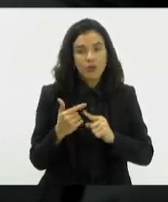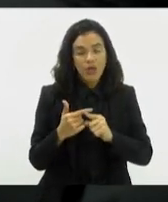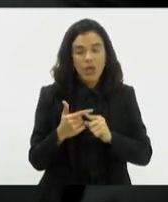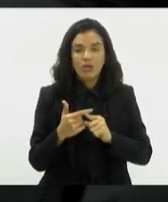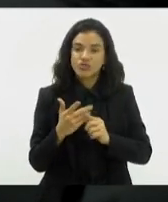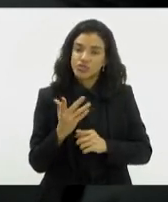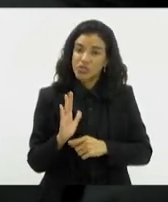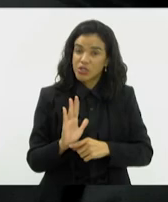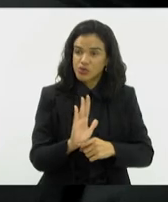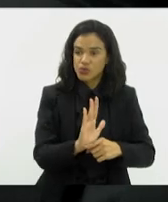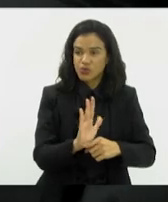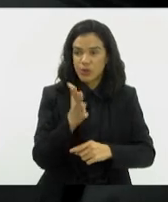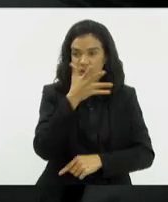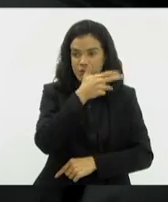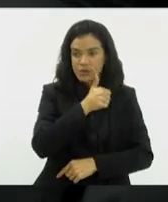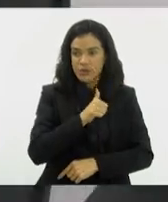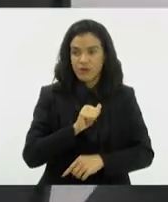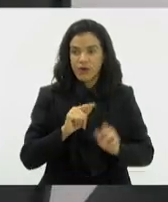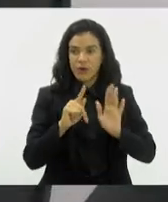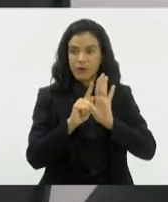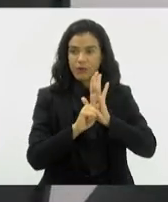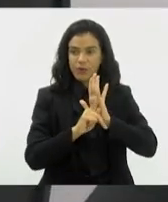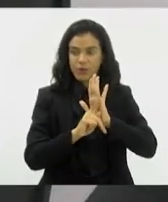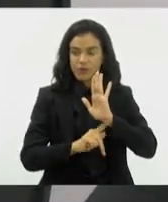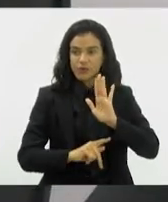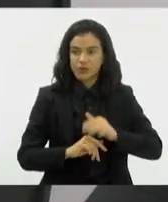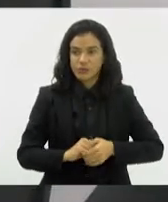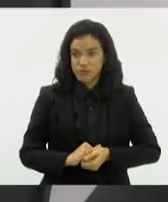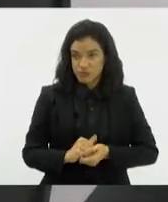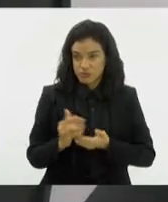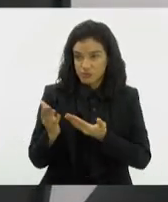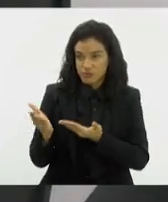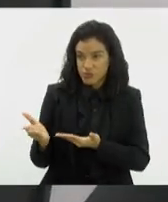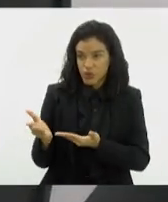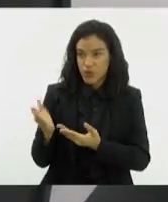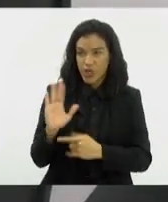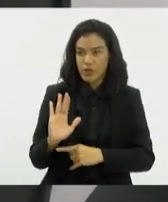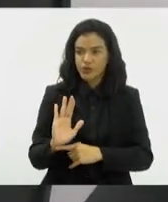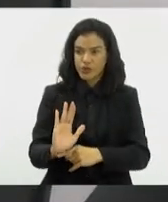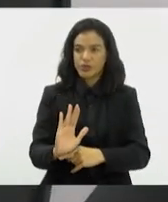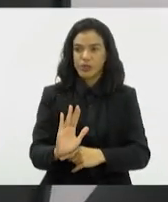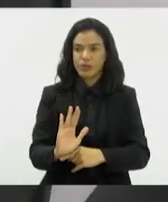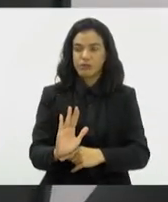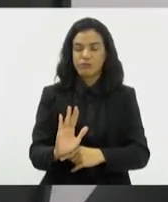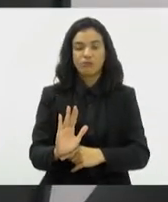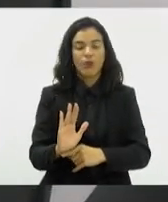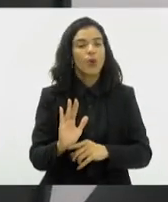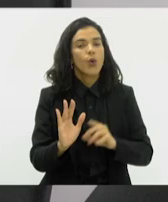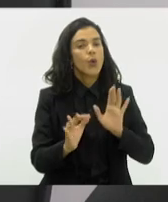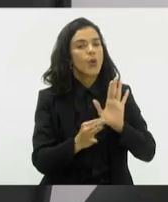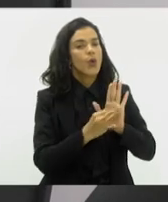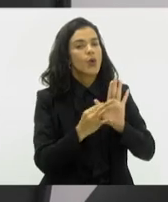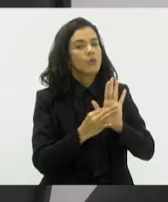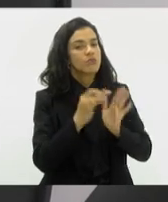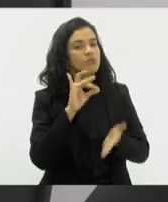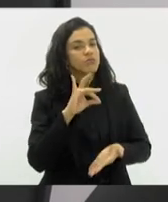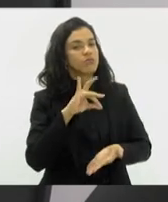projeto. Olha só, como o senhor quer adiantar, o parecer